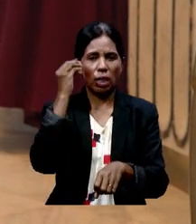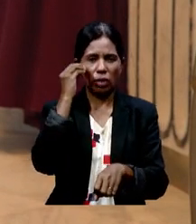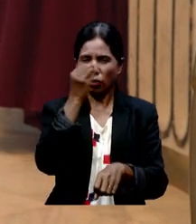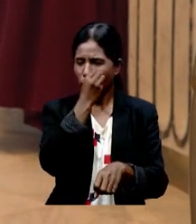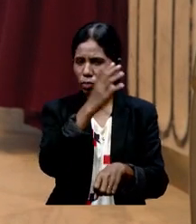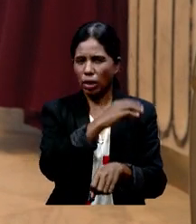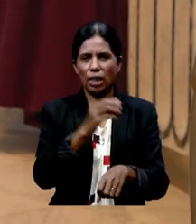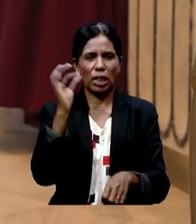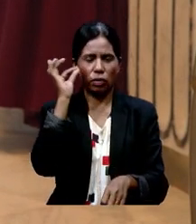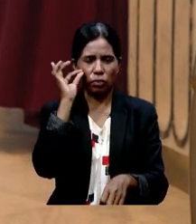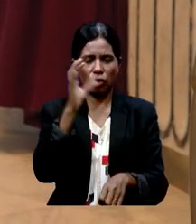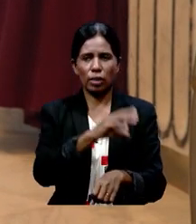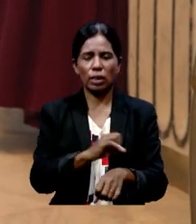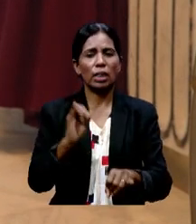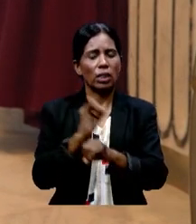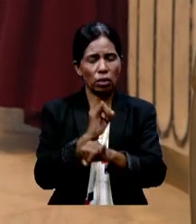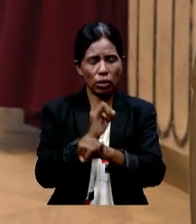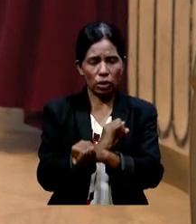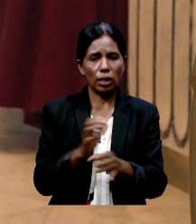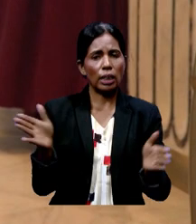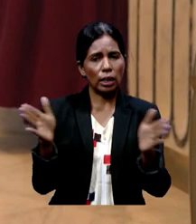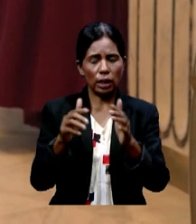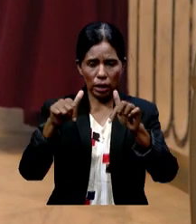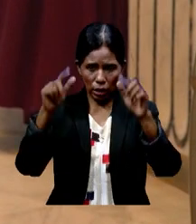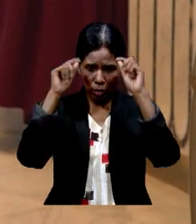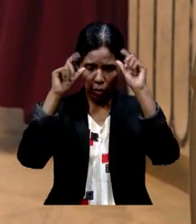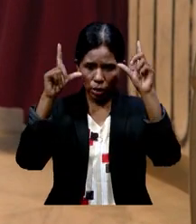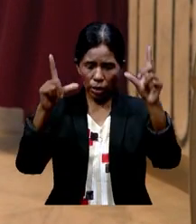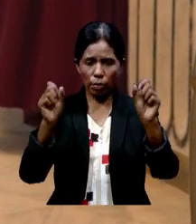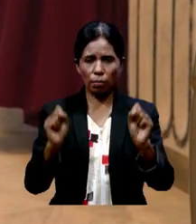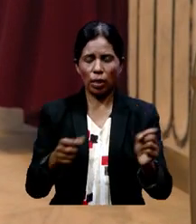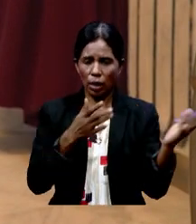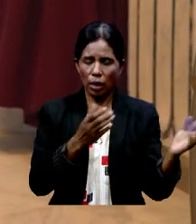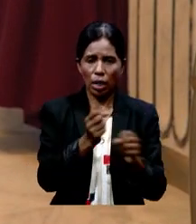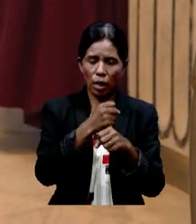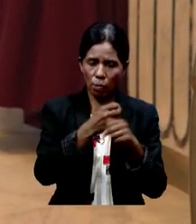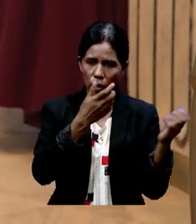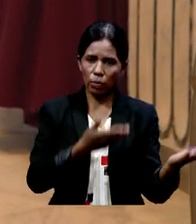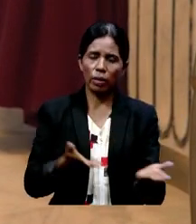tarde, indústria aqui, que é Timor-Leste, bele ralo para exporta.